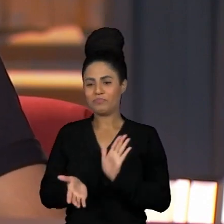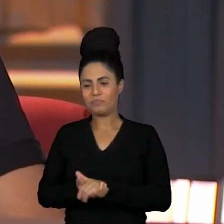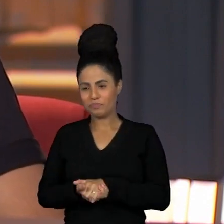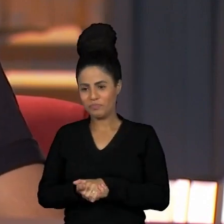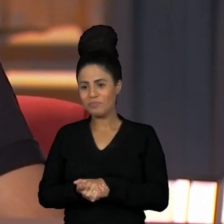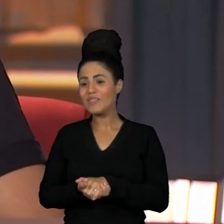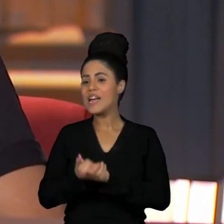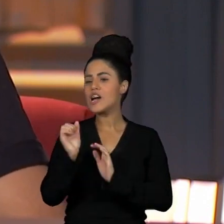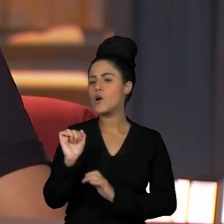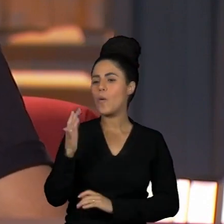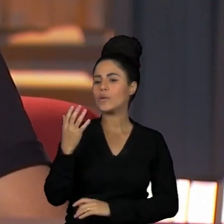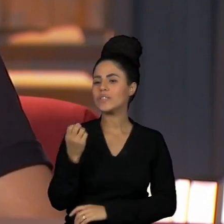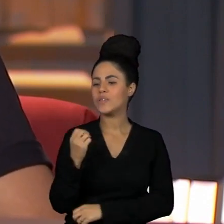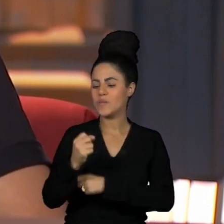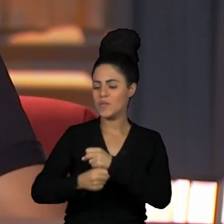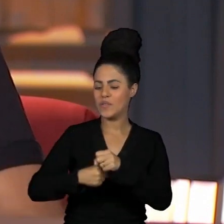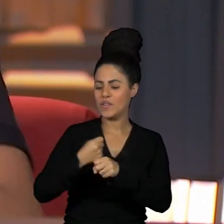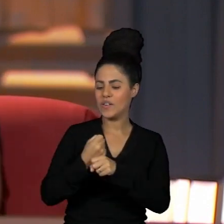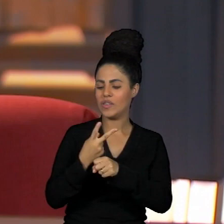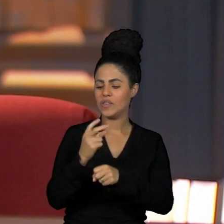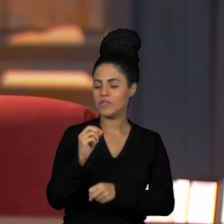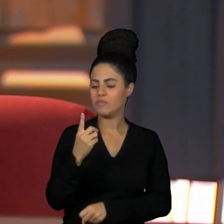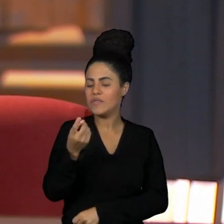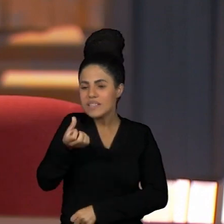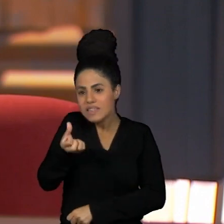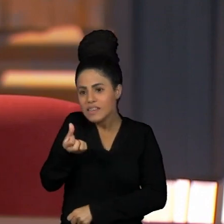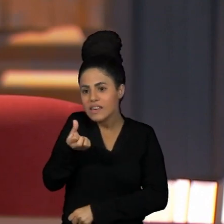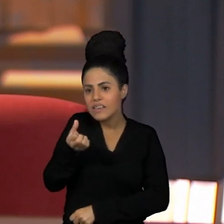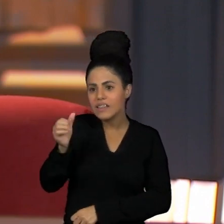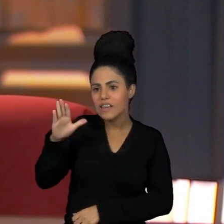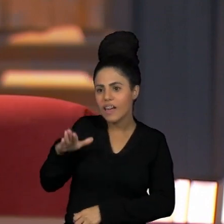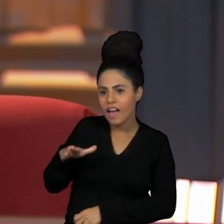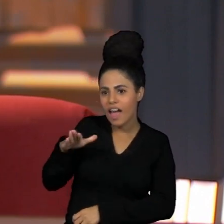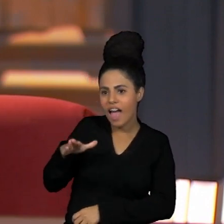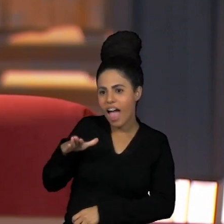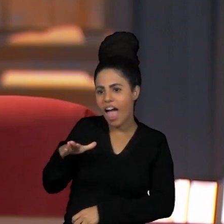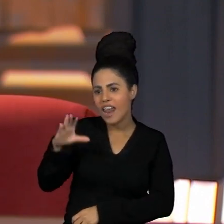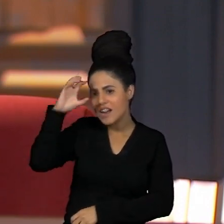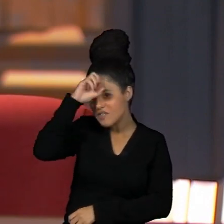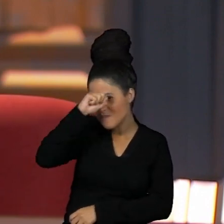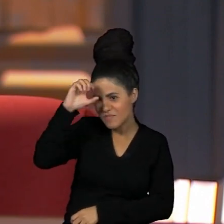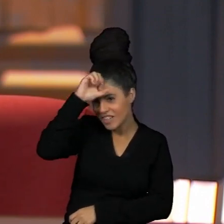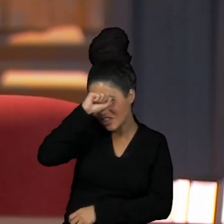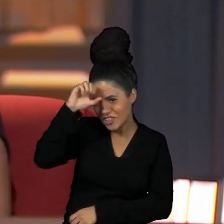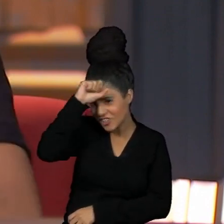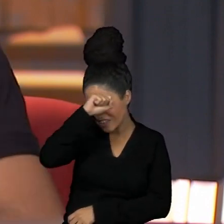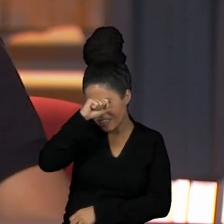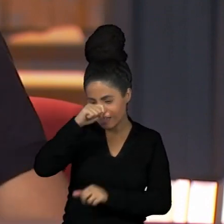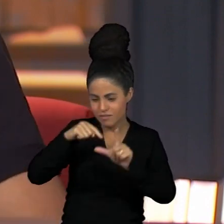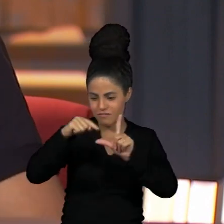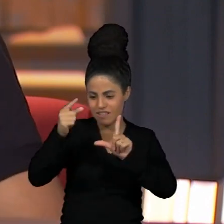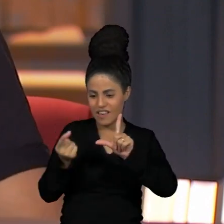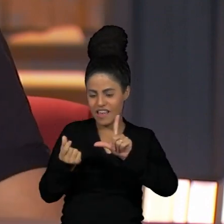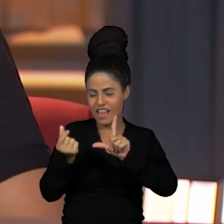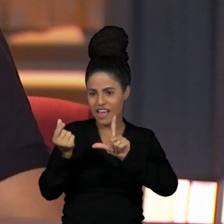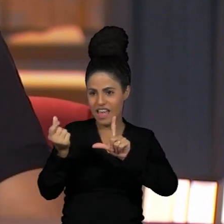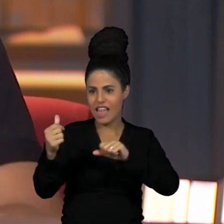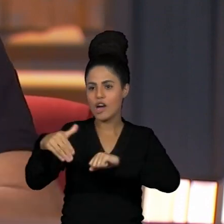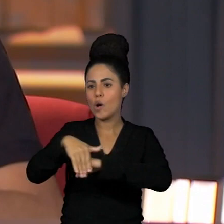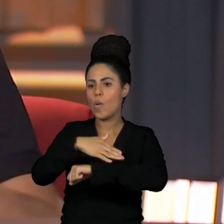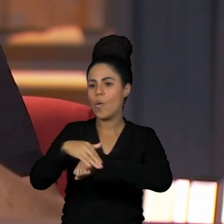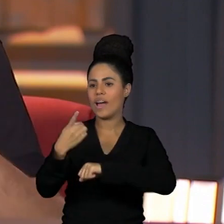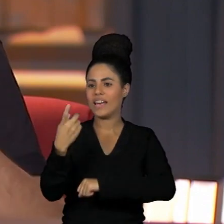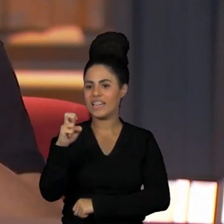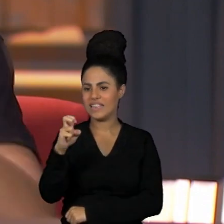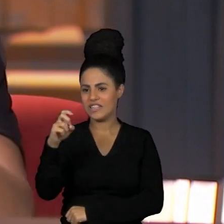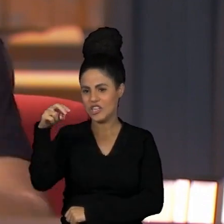isso aconteceu em 2016. Foi quando eu era menor aprendiz em um cartório, do lado da Bolsa, na 15 de novembro. Eu acho que